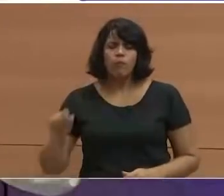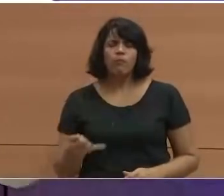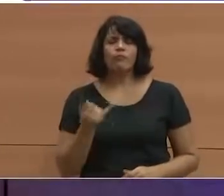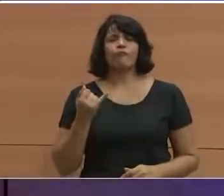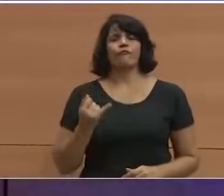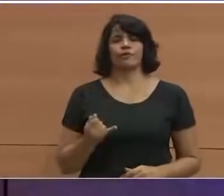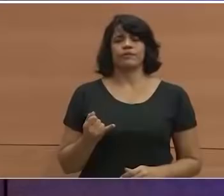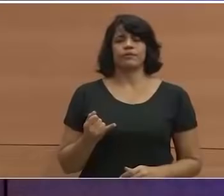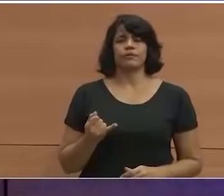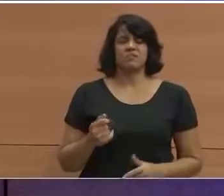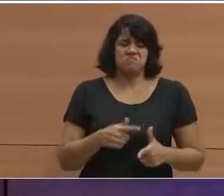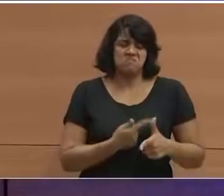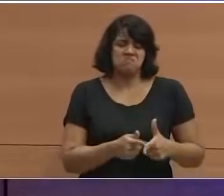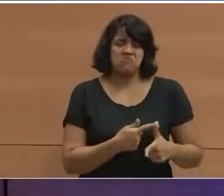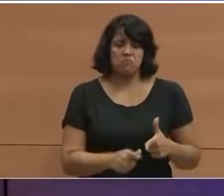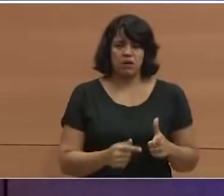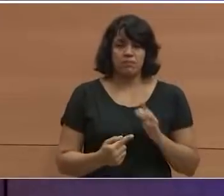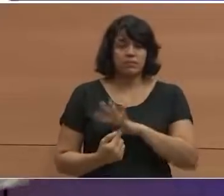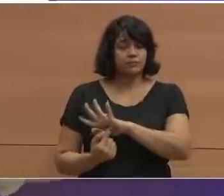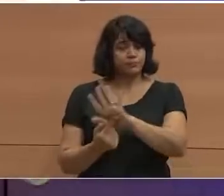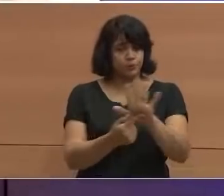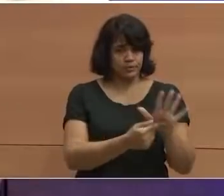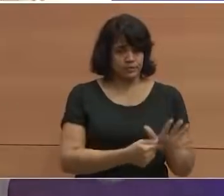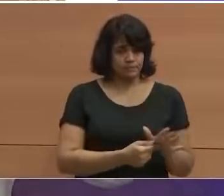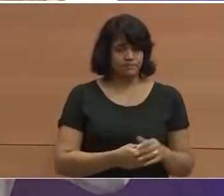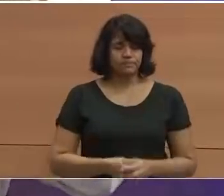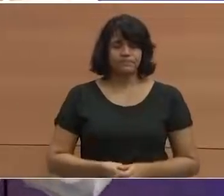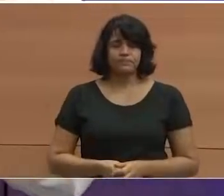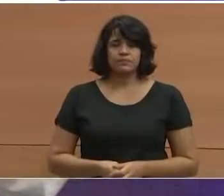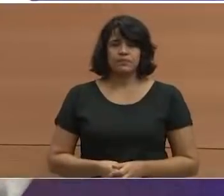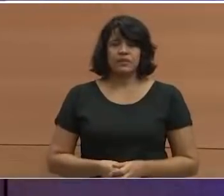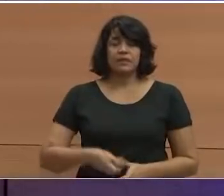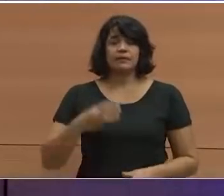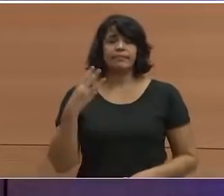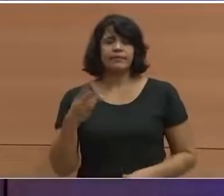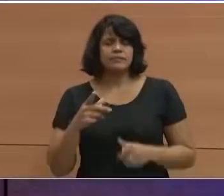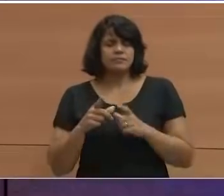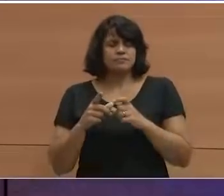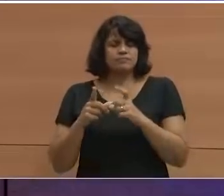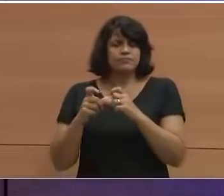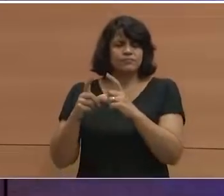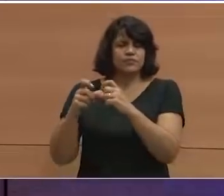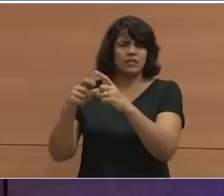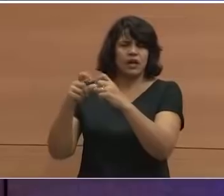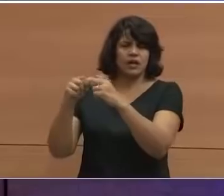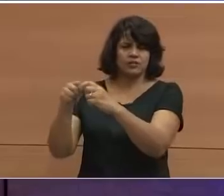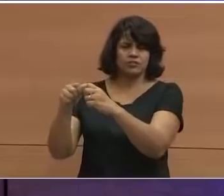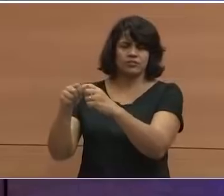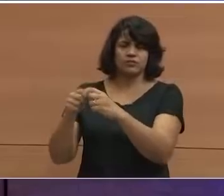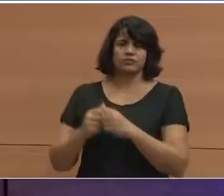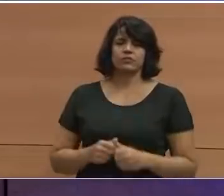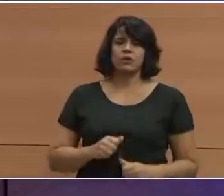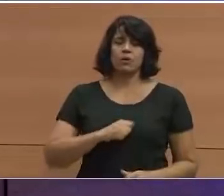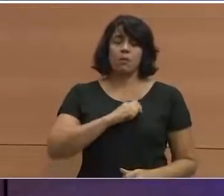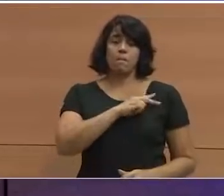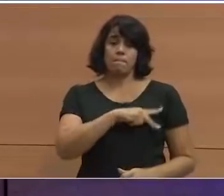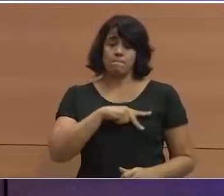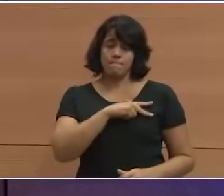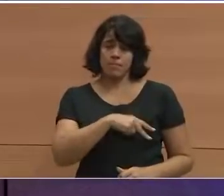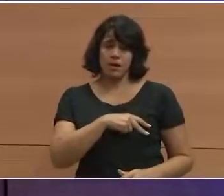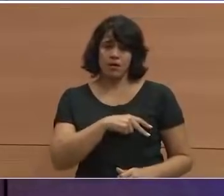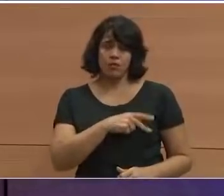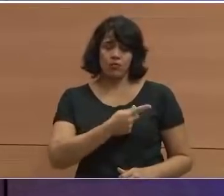sua terceira viagem, na sua passagem por Éfeso, eu vou ter que comentar esse